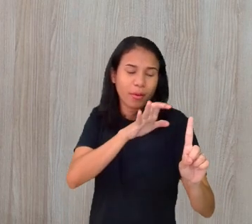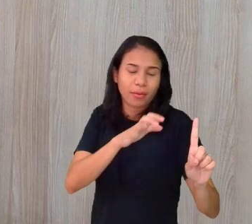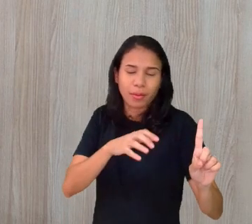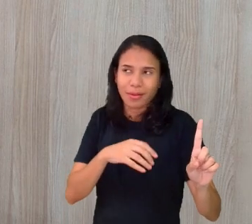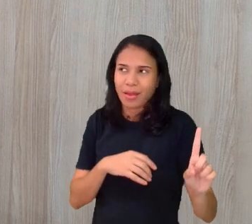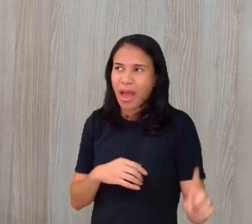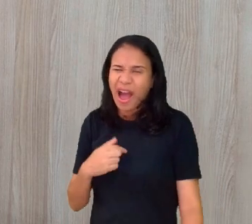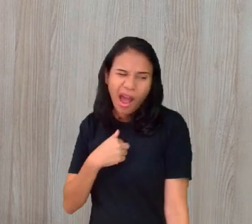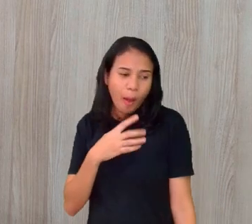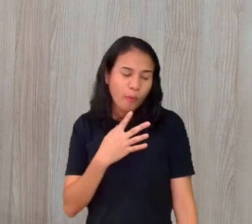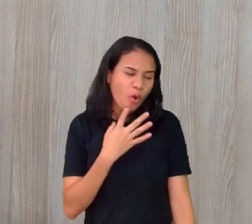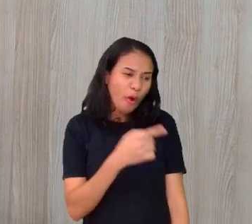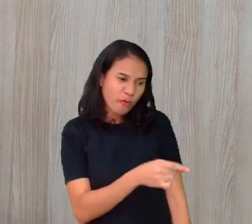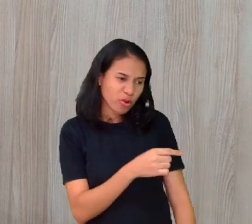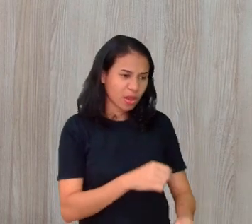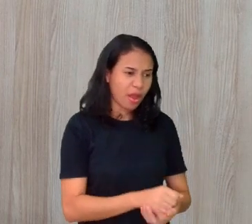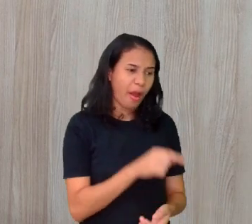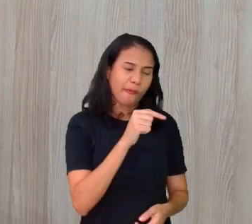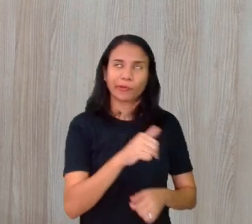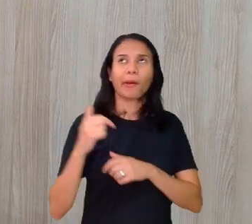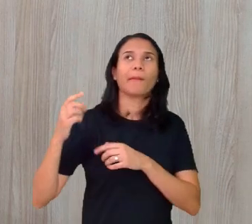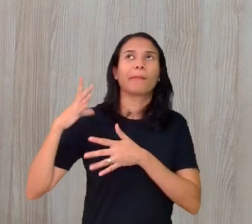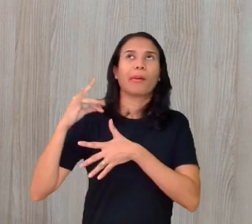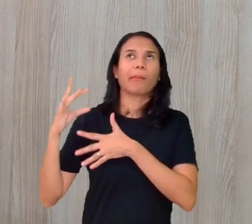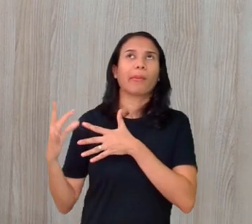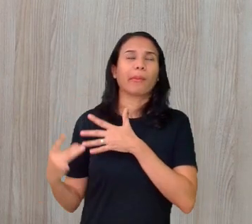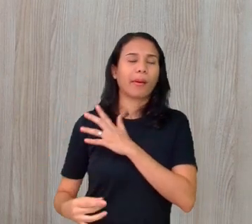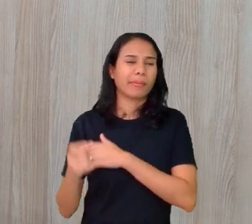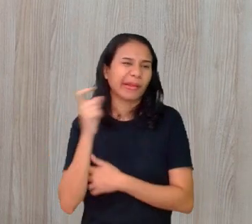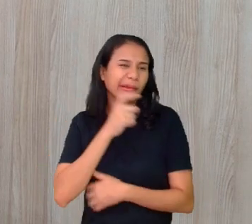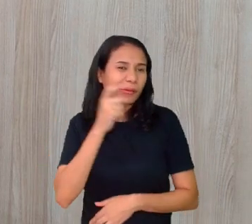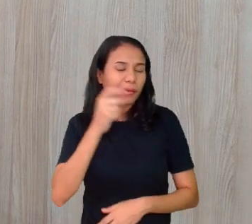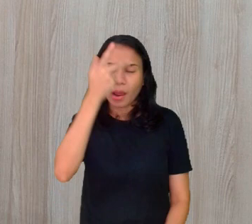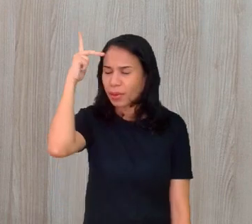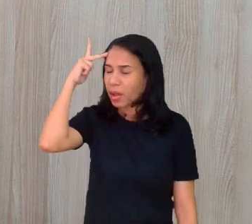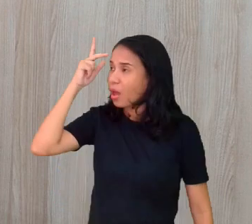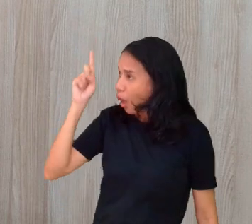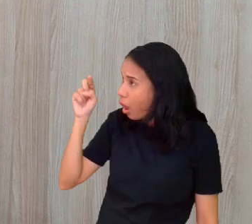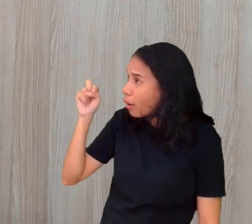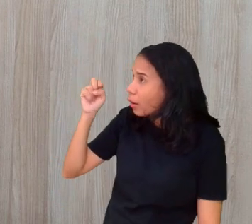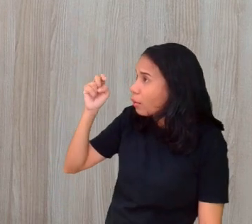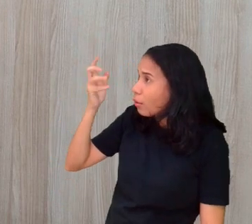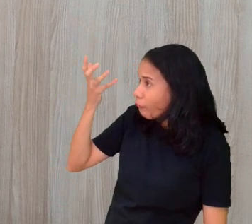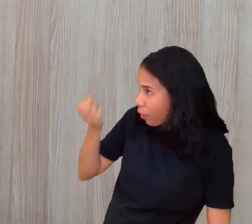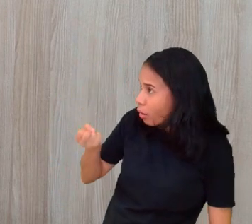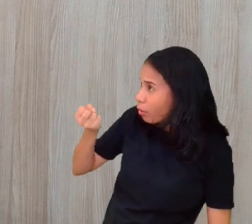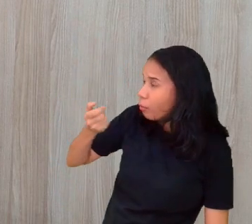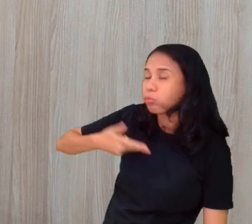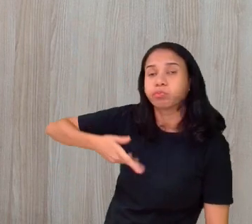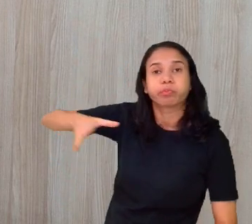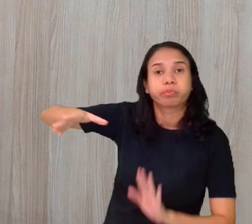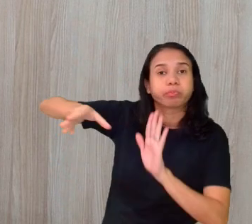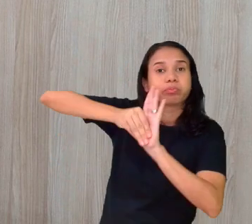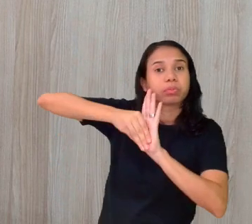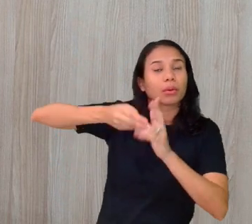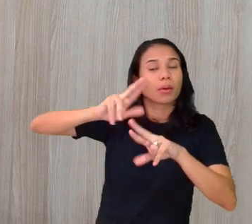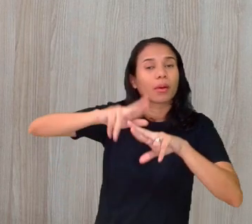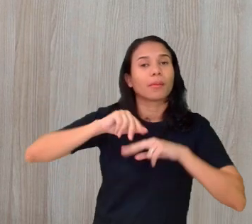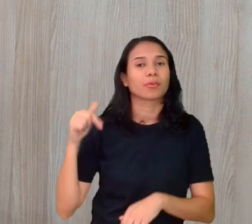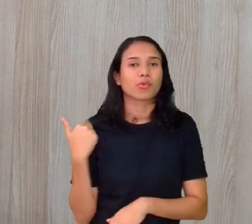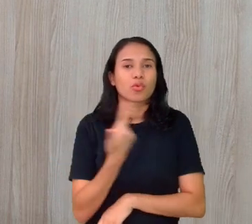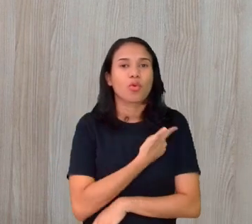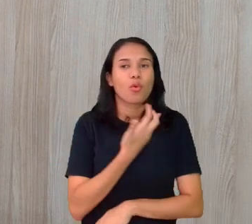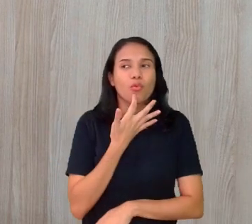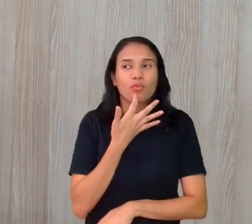e você é de tal canto, você fazia isso, isso, isso, e a pessoa vai acreditar. Então, quando a gente